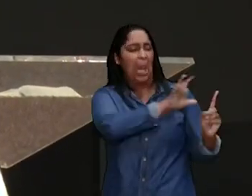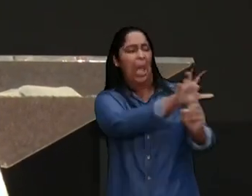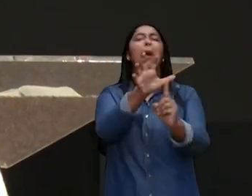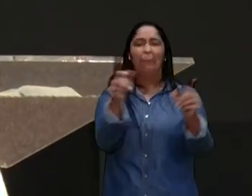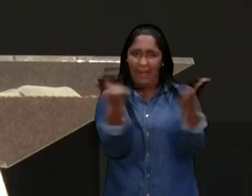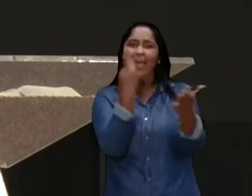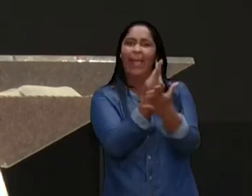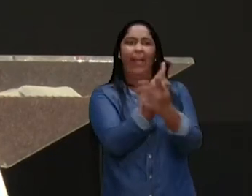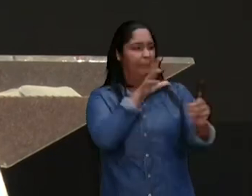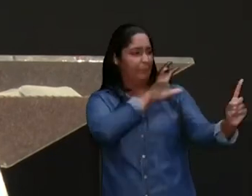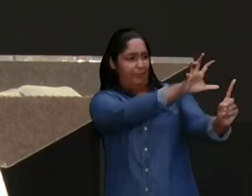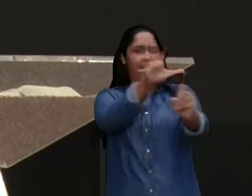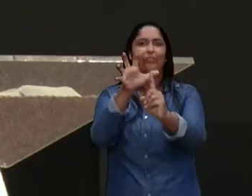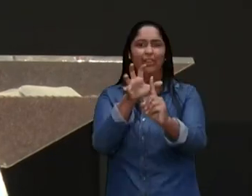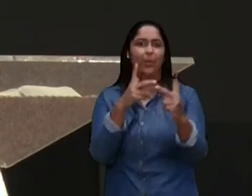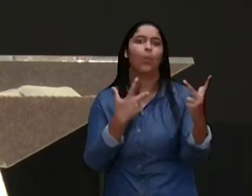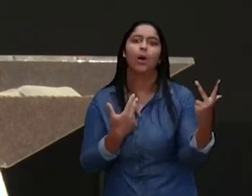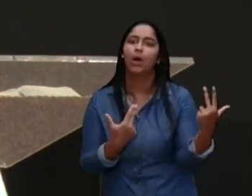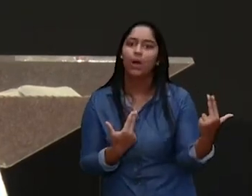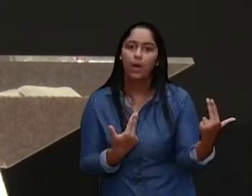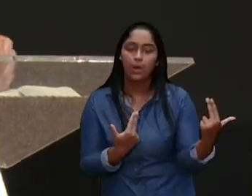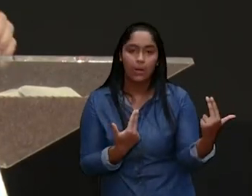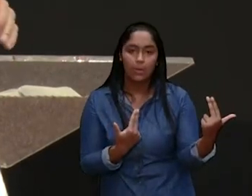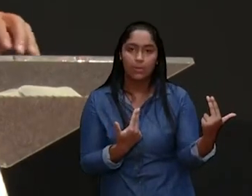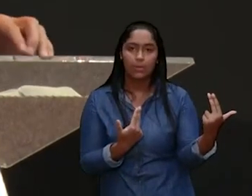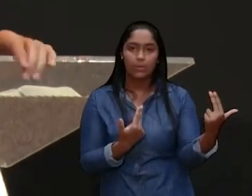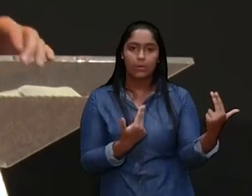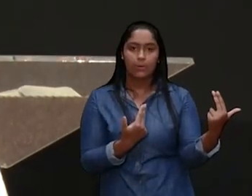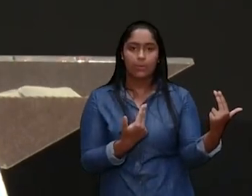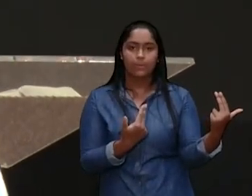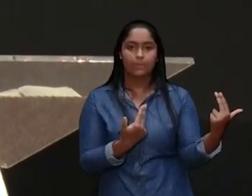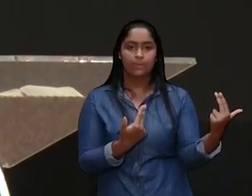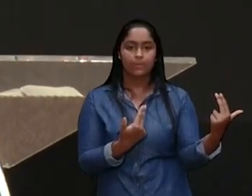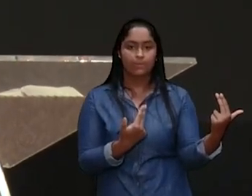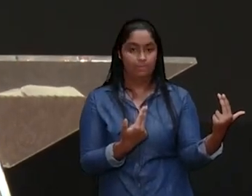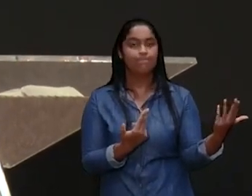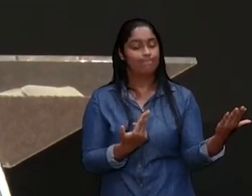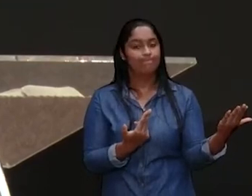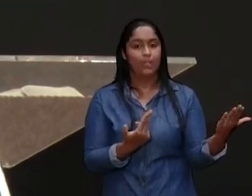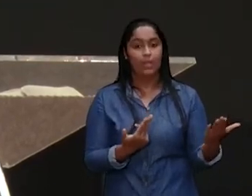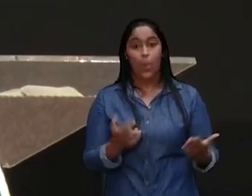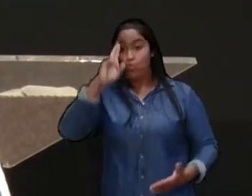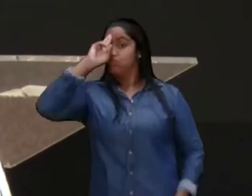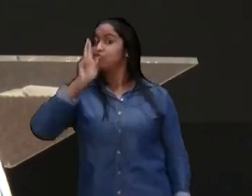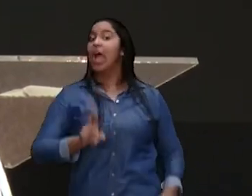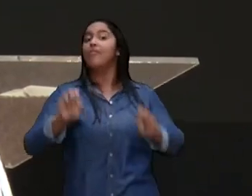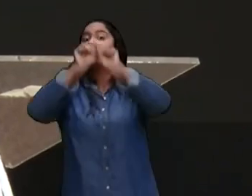dos outros e nem todos estão preparados para ver o milagre o chefe da Sinagoga ficou chateado